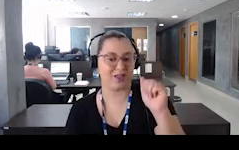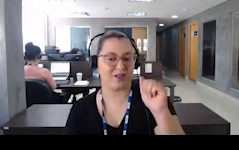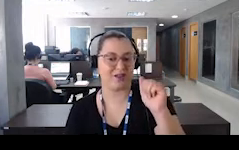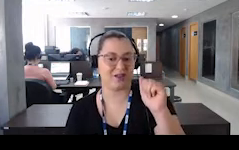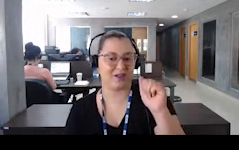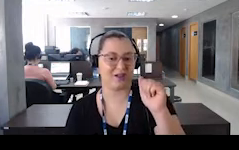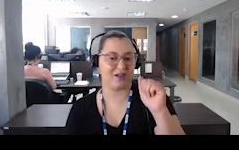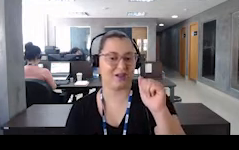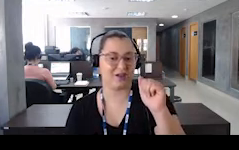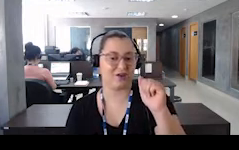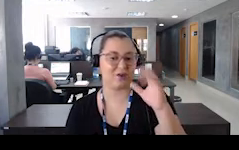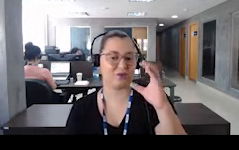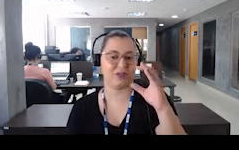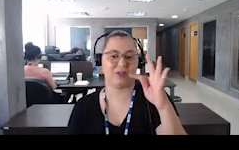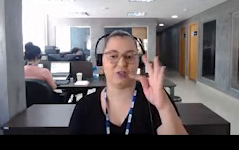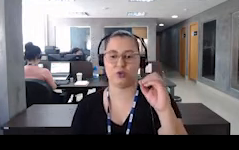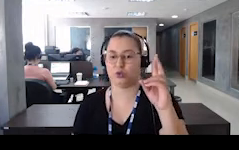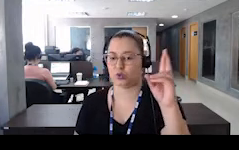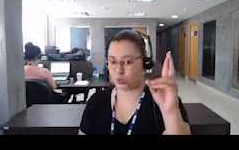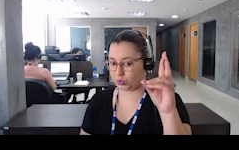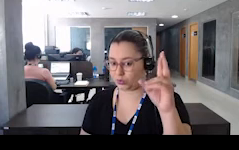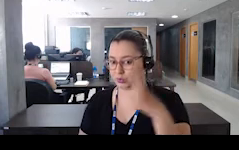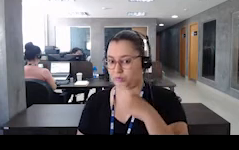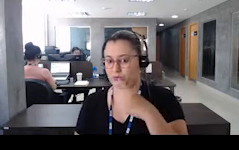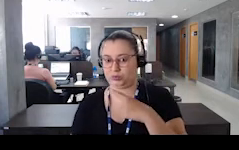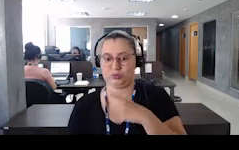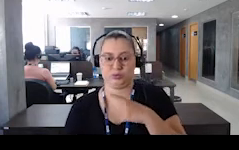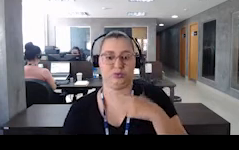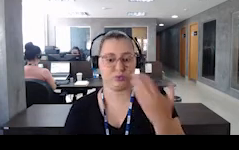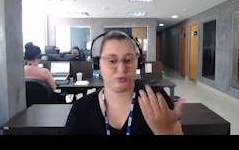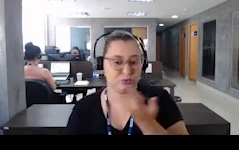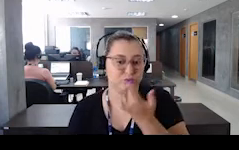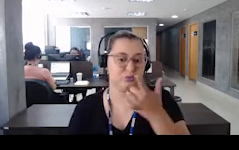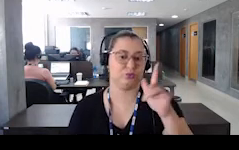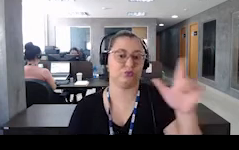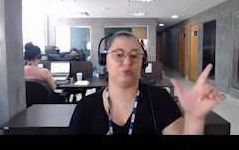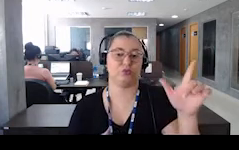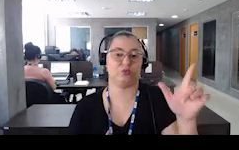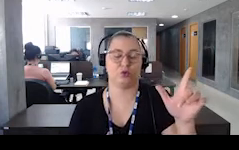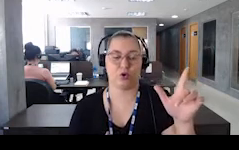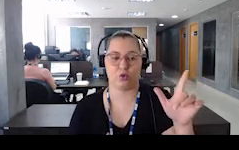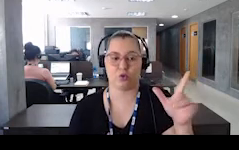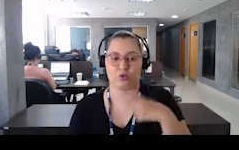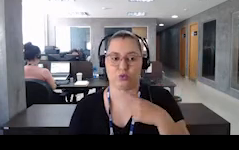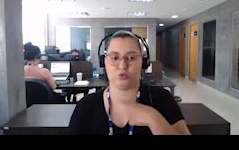acionamento dessas lâmpadas. Então, aqui, ó, é um outro elemento, né, que ele comenta para a gente, ó, um